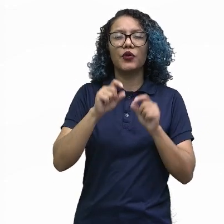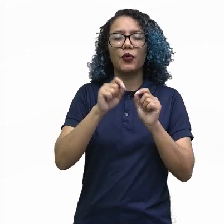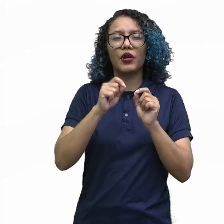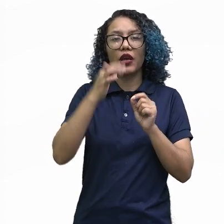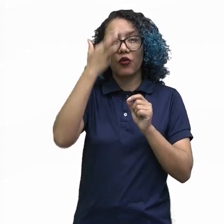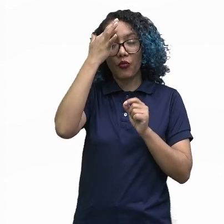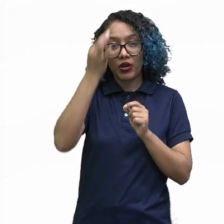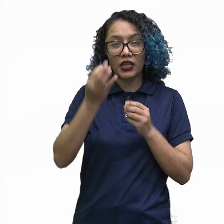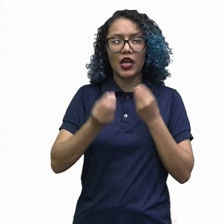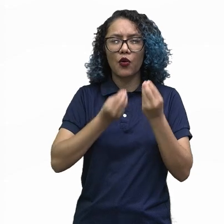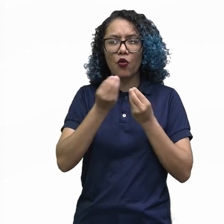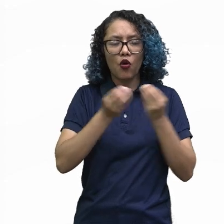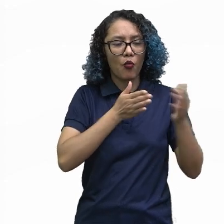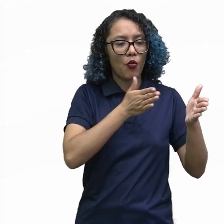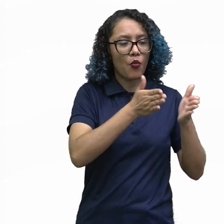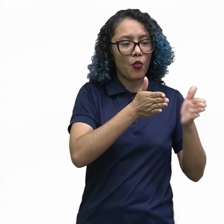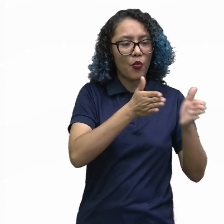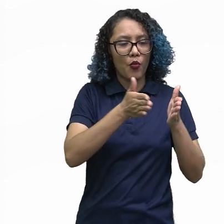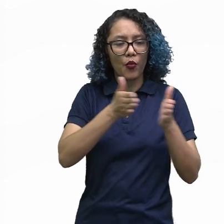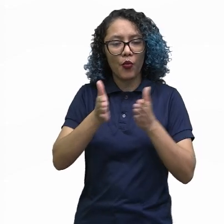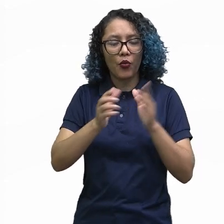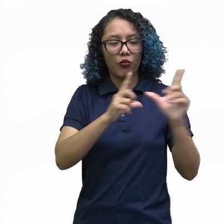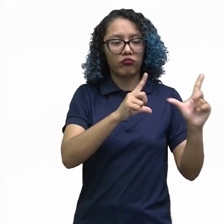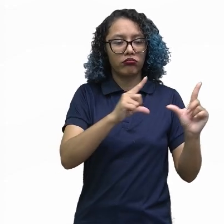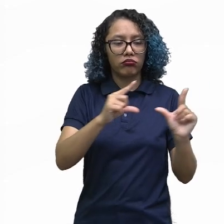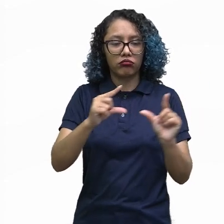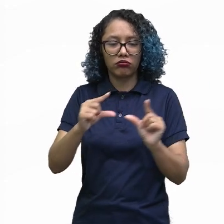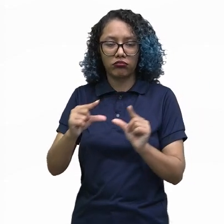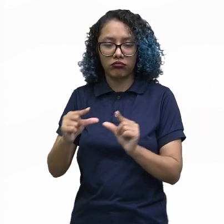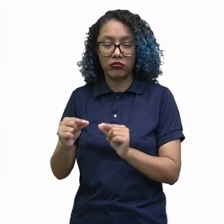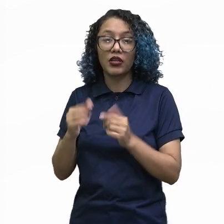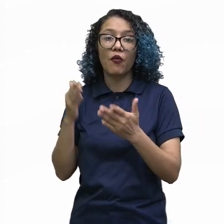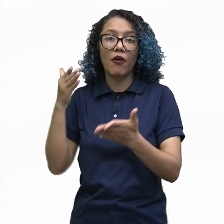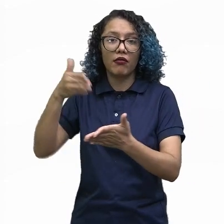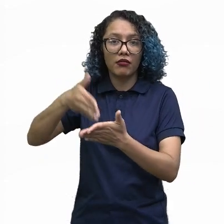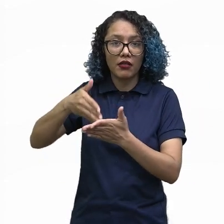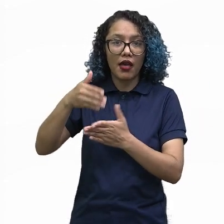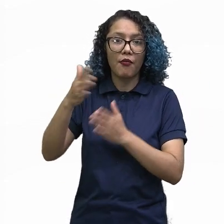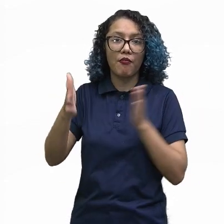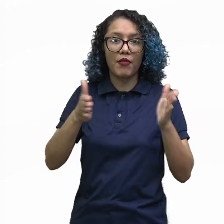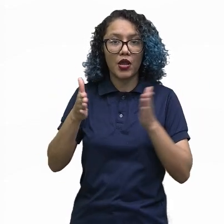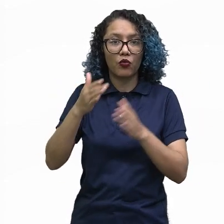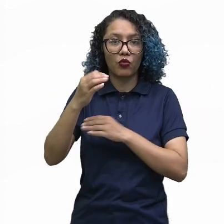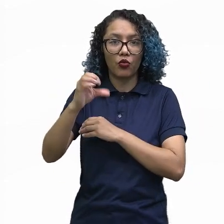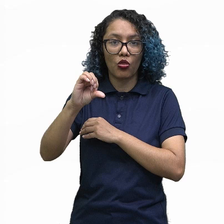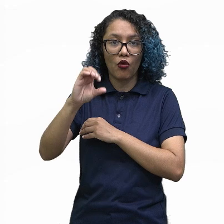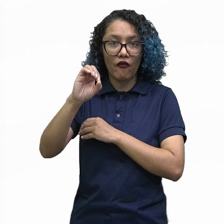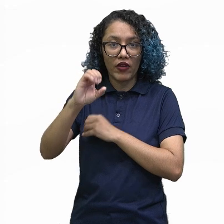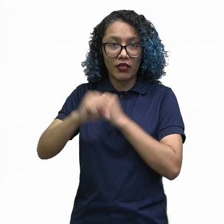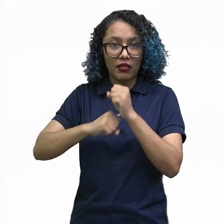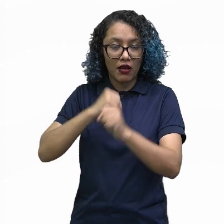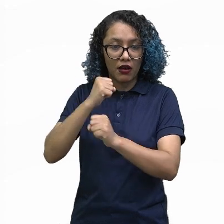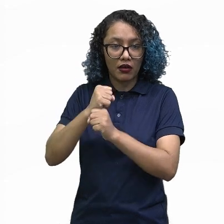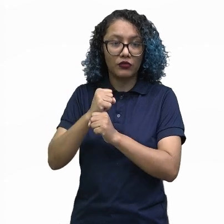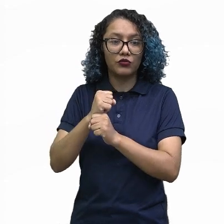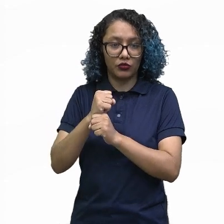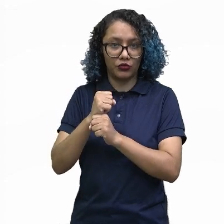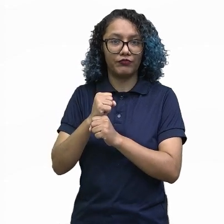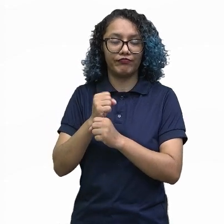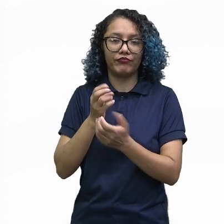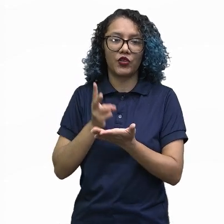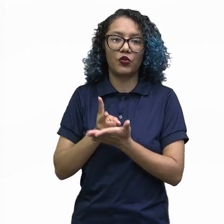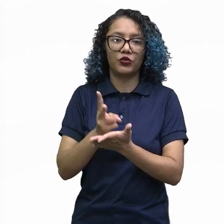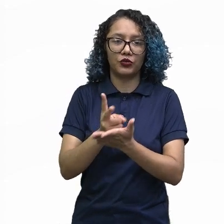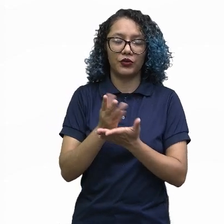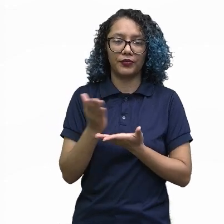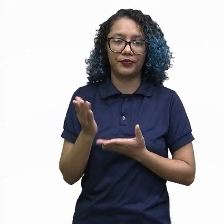Então, apresentei para vocês aqui até os 90 anos, né? E aí agora a gente vai continuar falando um pouquinho mais